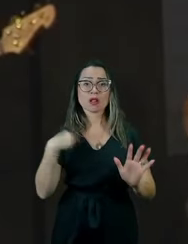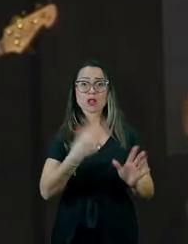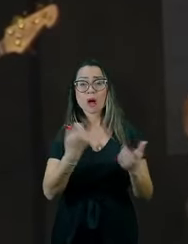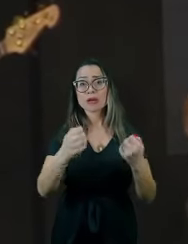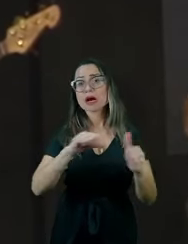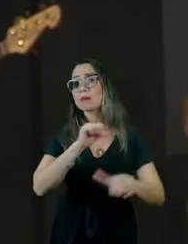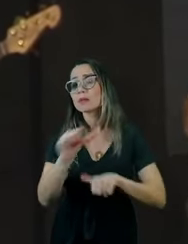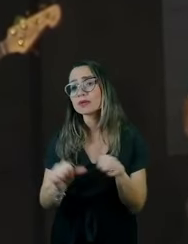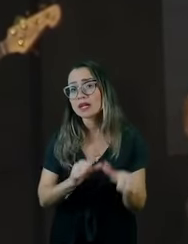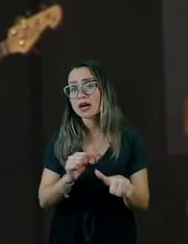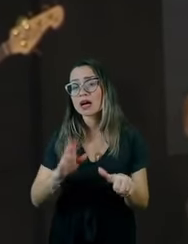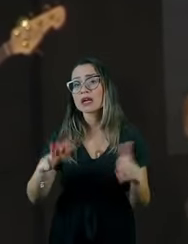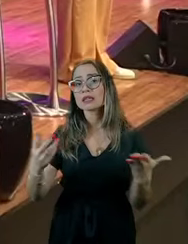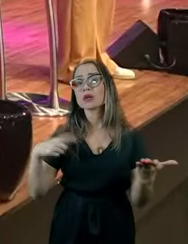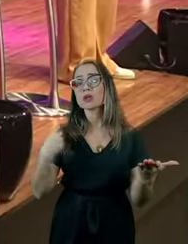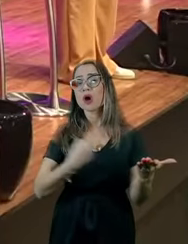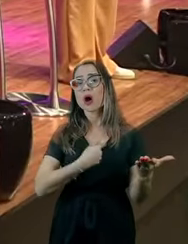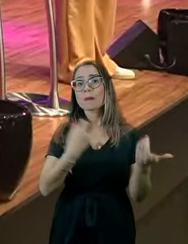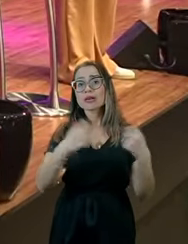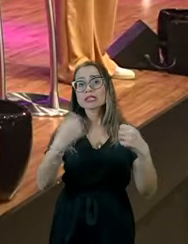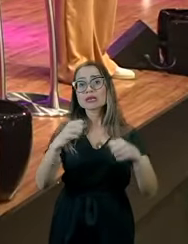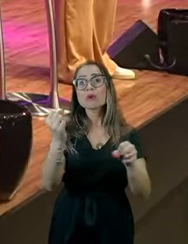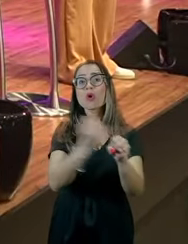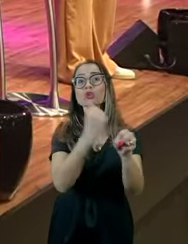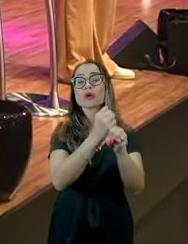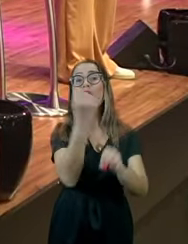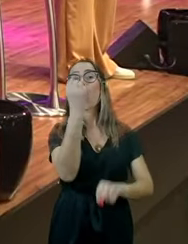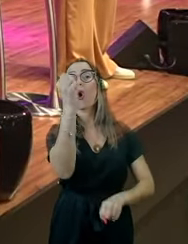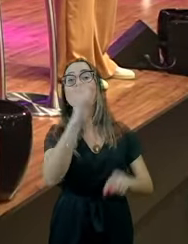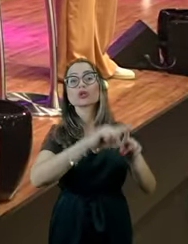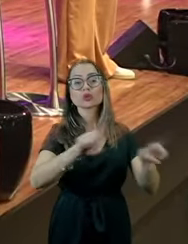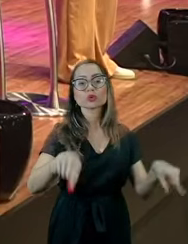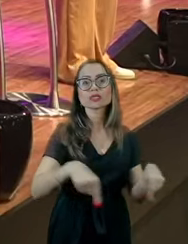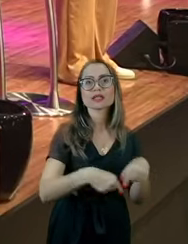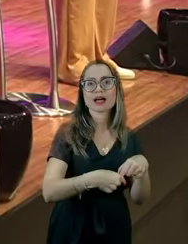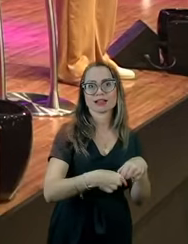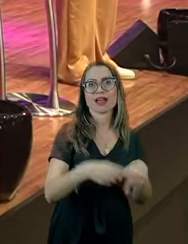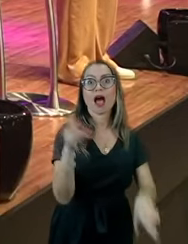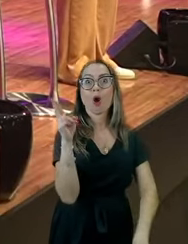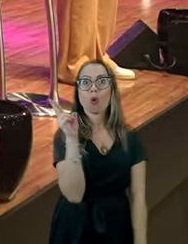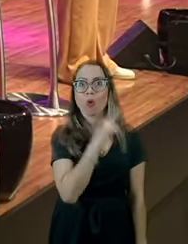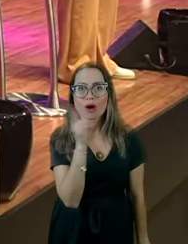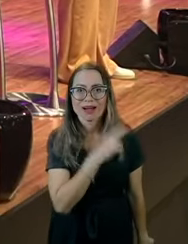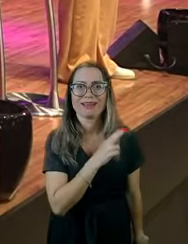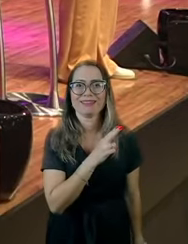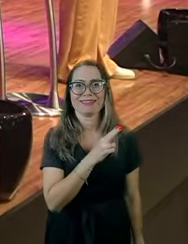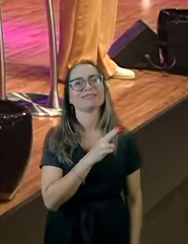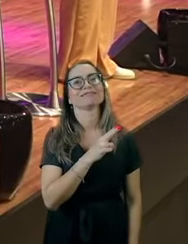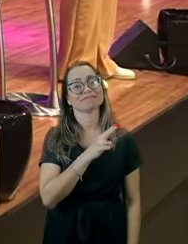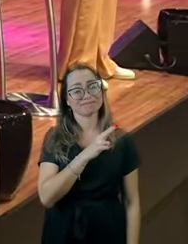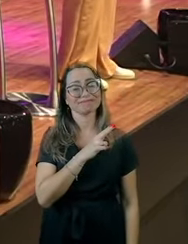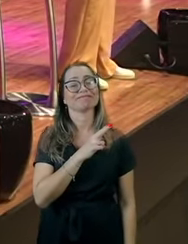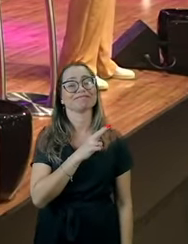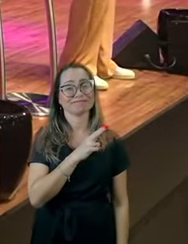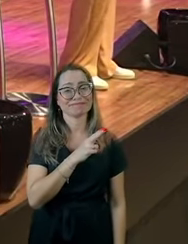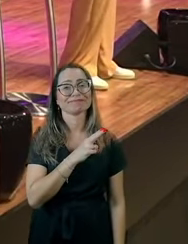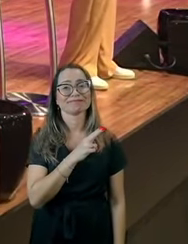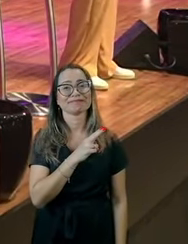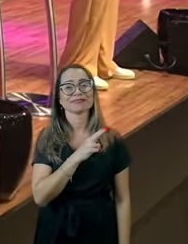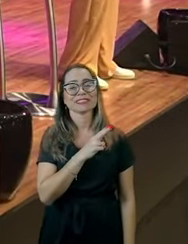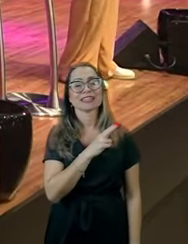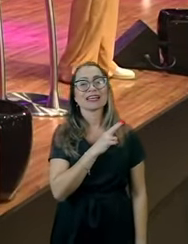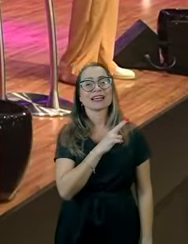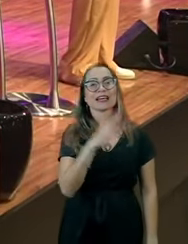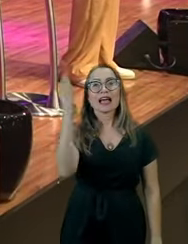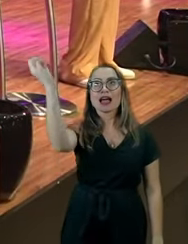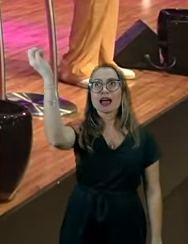construir 8 salas urgentes para ontem. Eu não quero mais dizer não para as crianças ali. E, pela graça